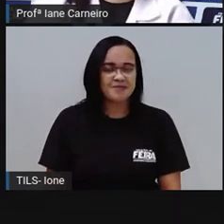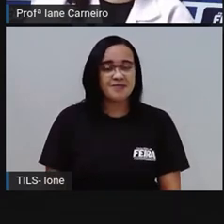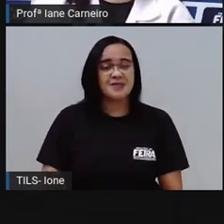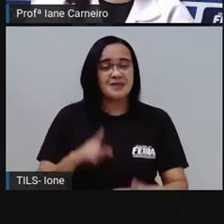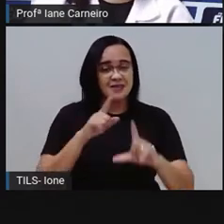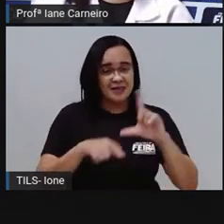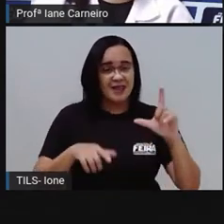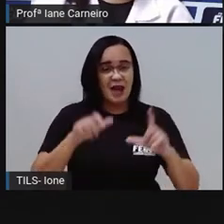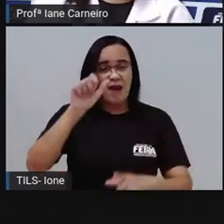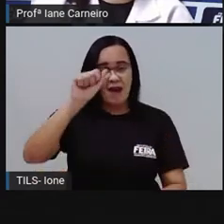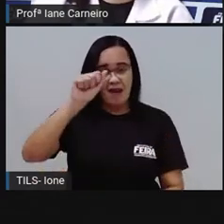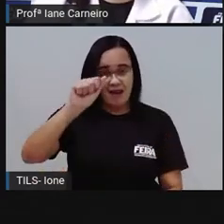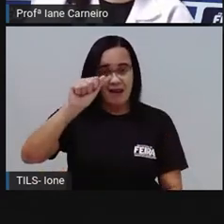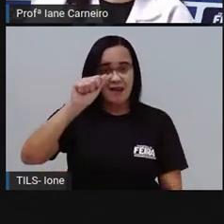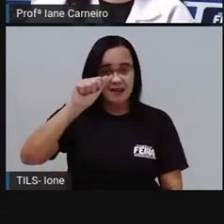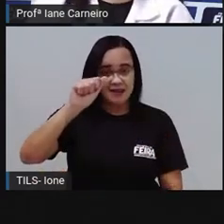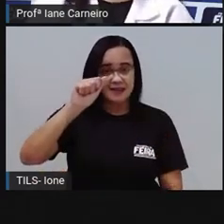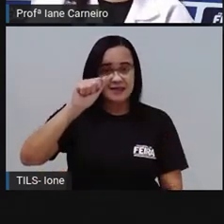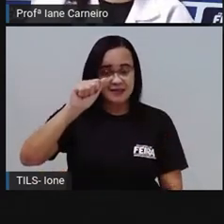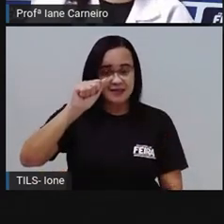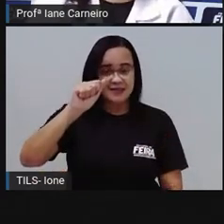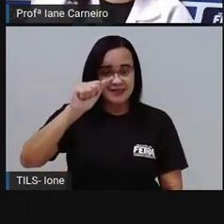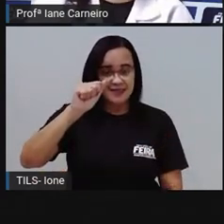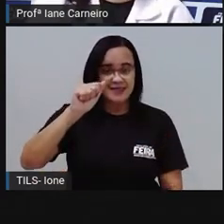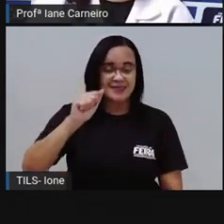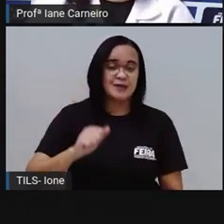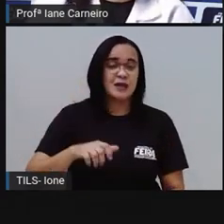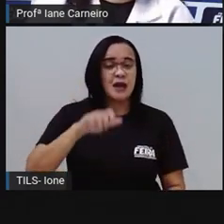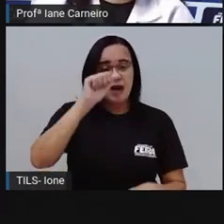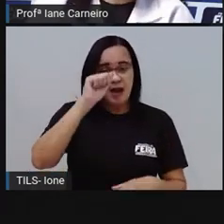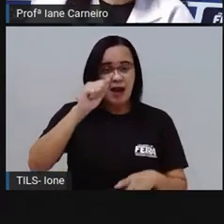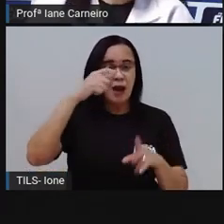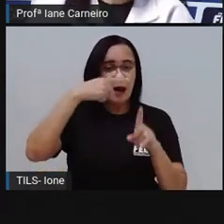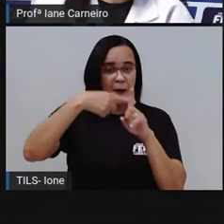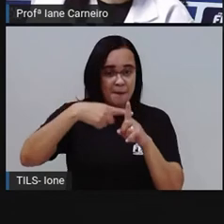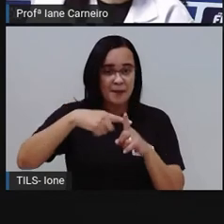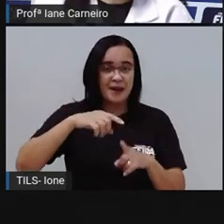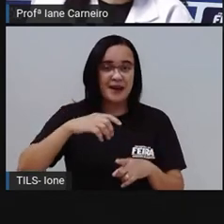A letra A. A mais corda.